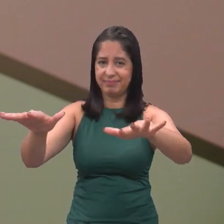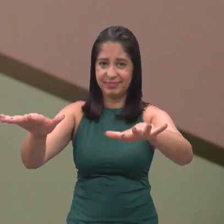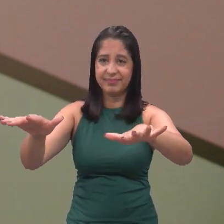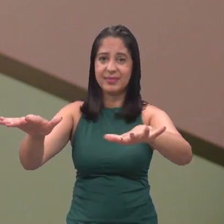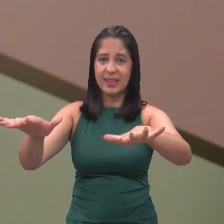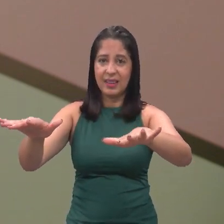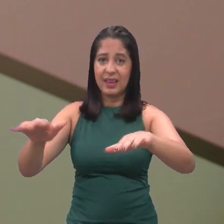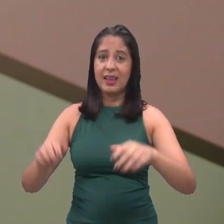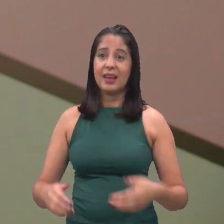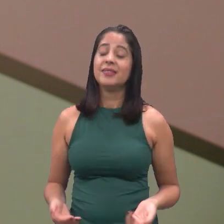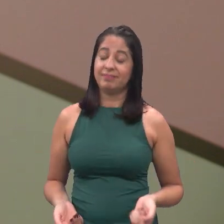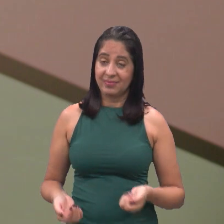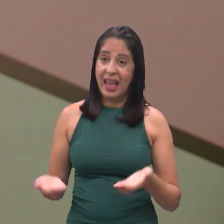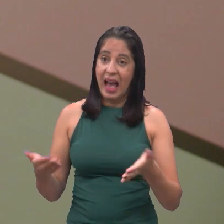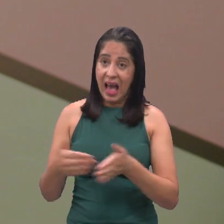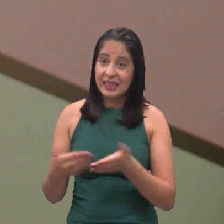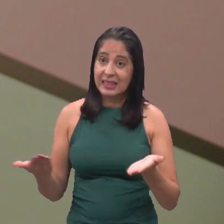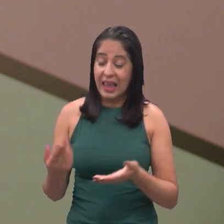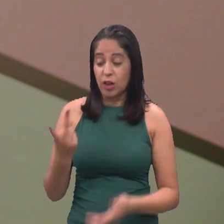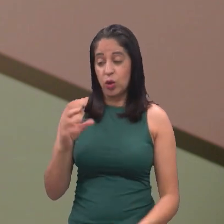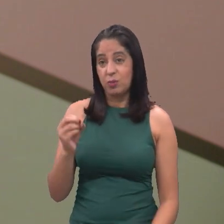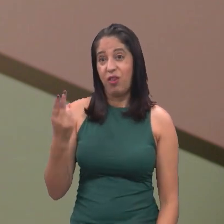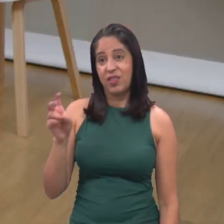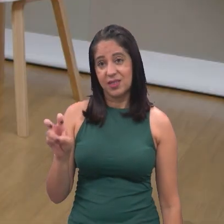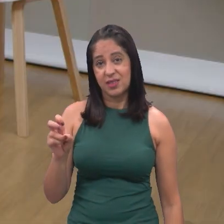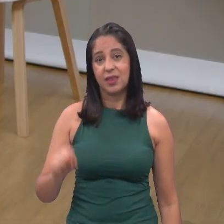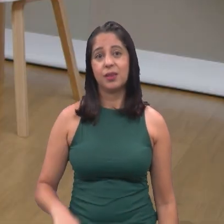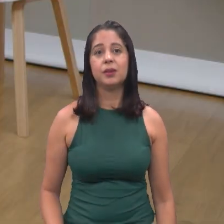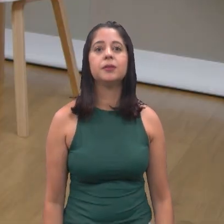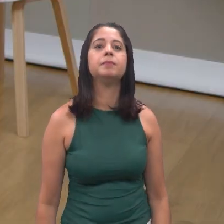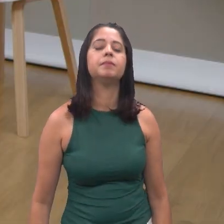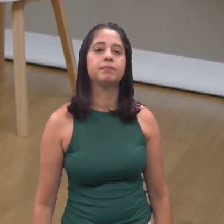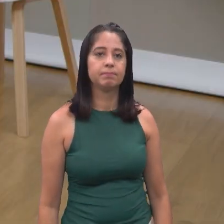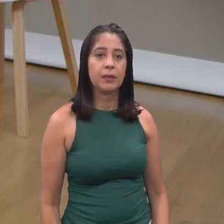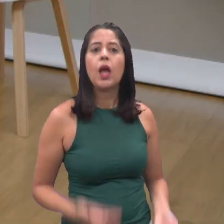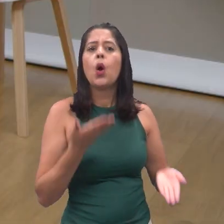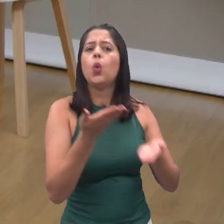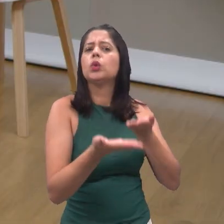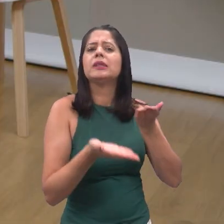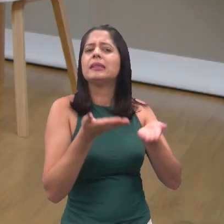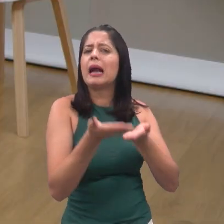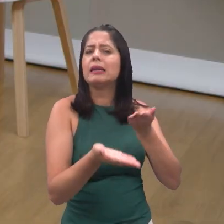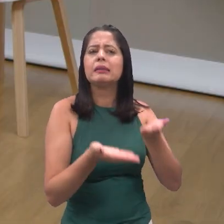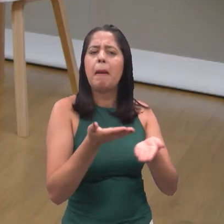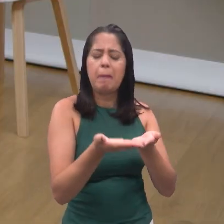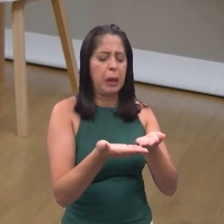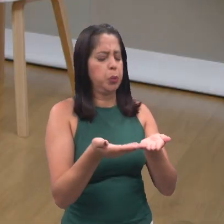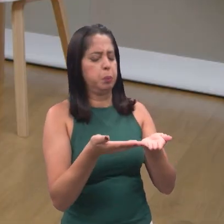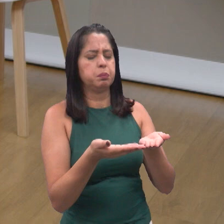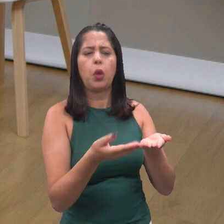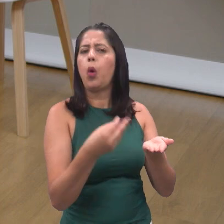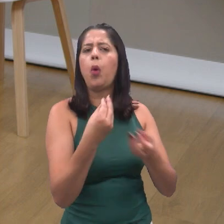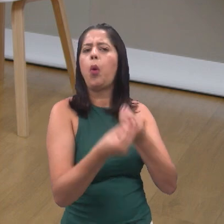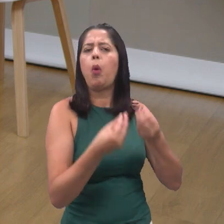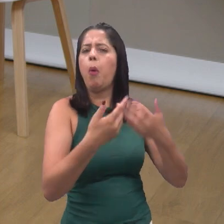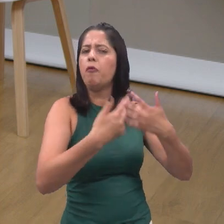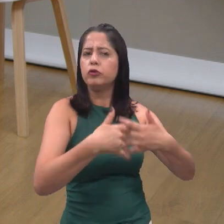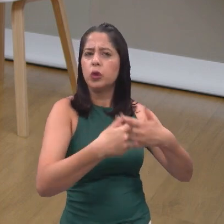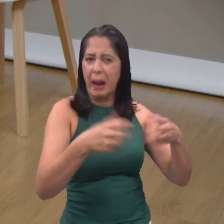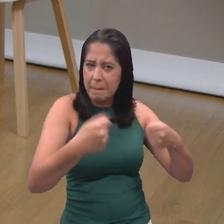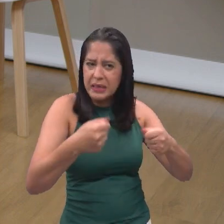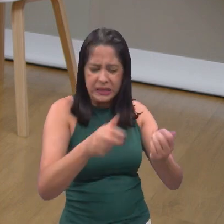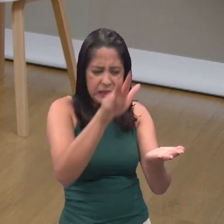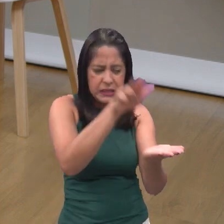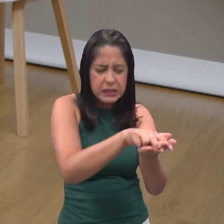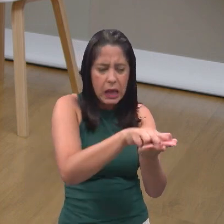acontecendo até, se arrastando até 2025. Entendi, doutora. E o tratamento? Todos os casos requer internação ou